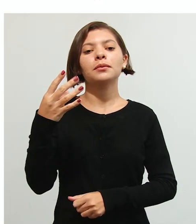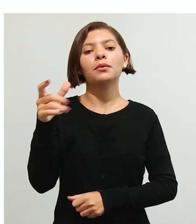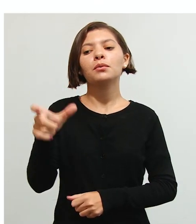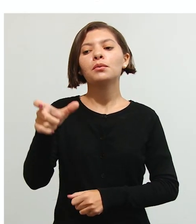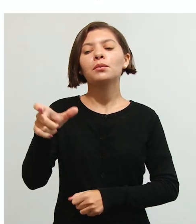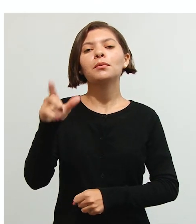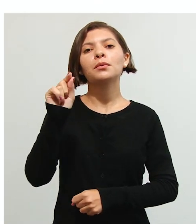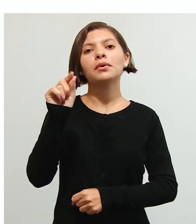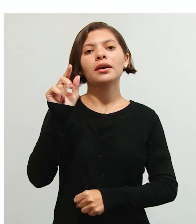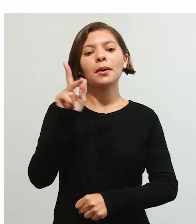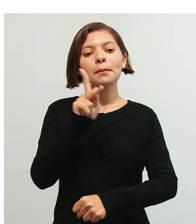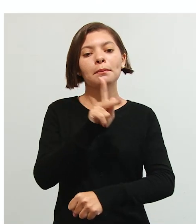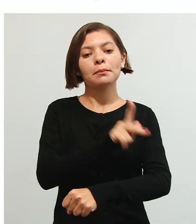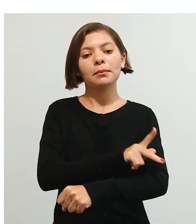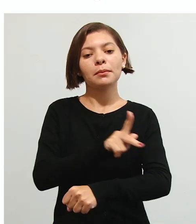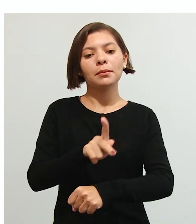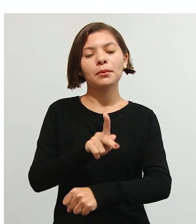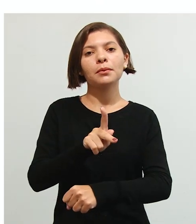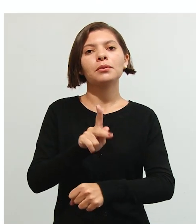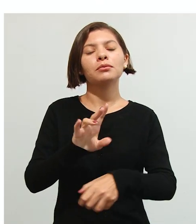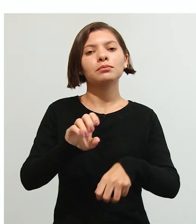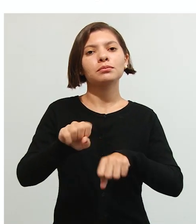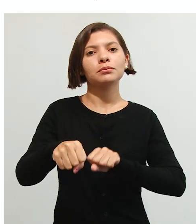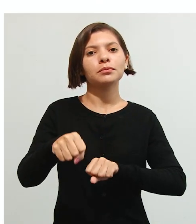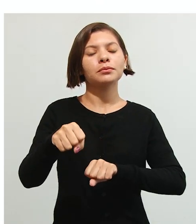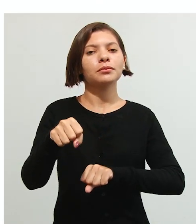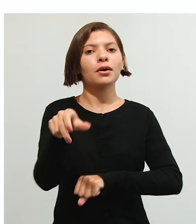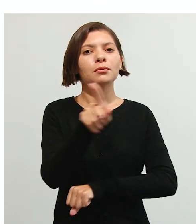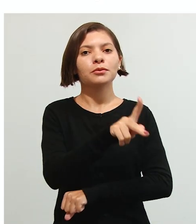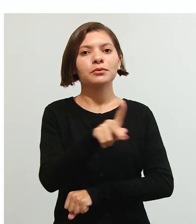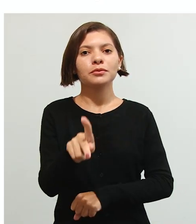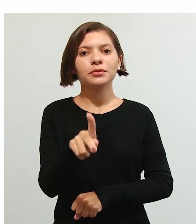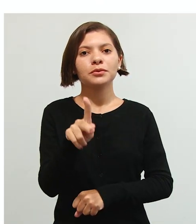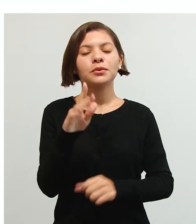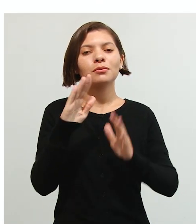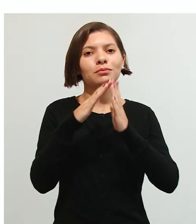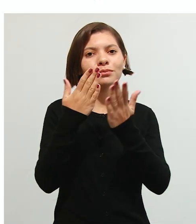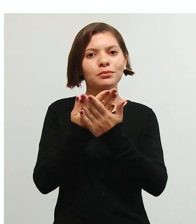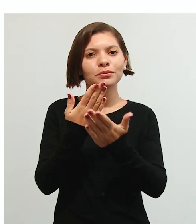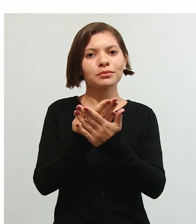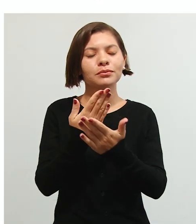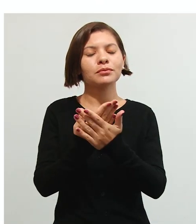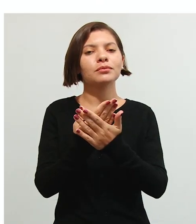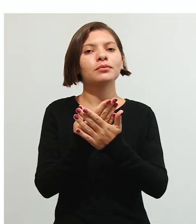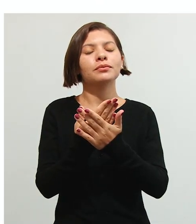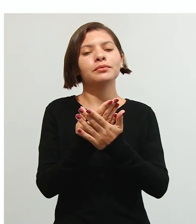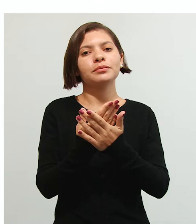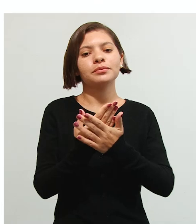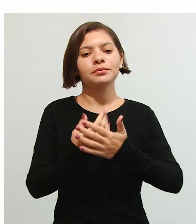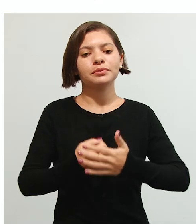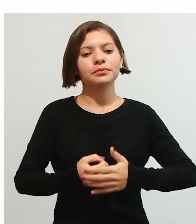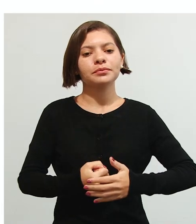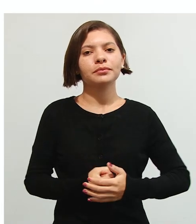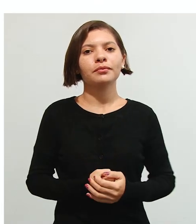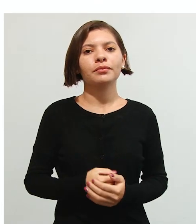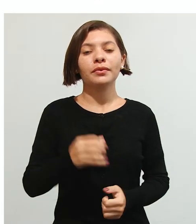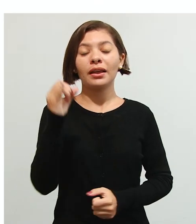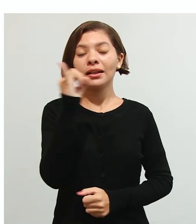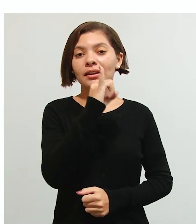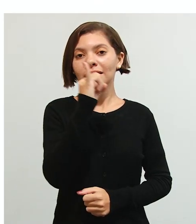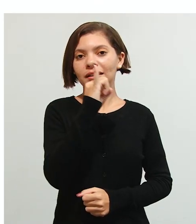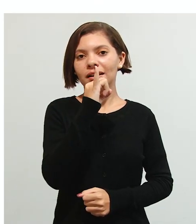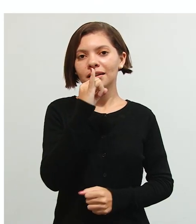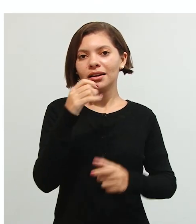Ele era pedagogo por formação, professor de escolas primárias lá na região norte da Itália, que é essa